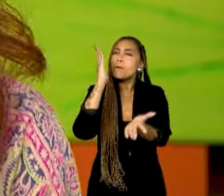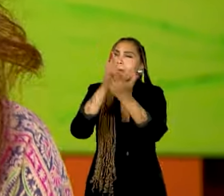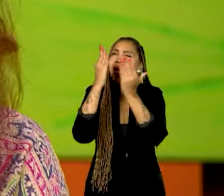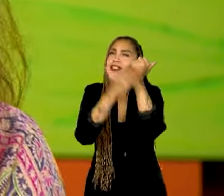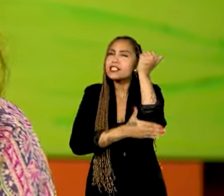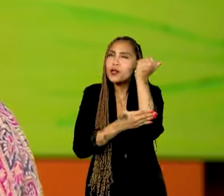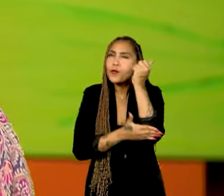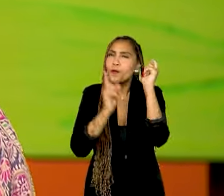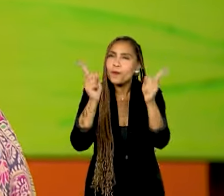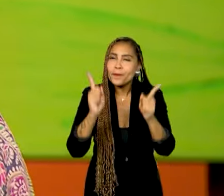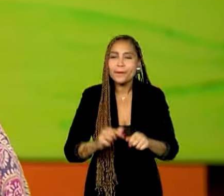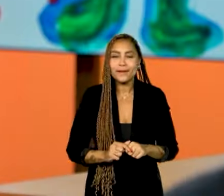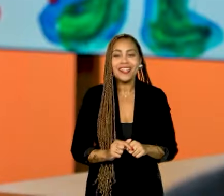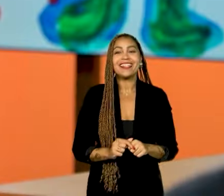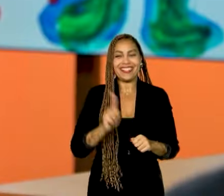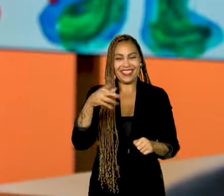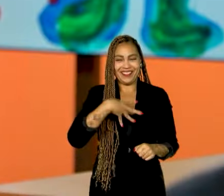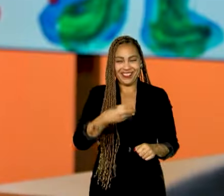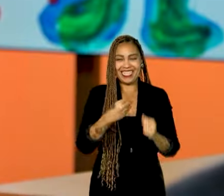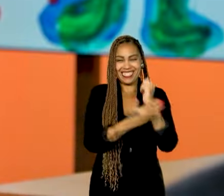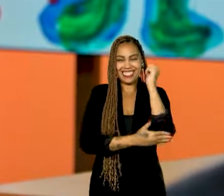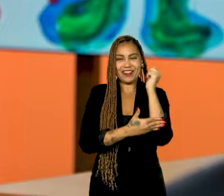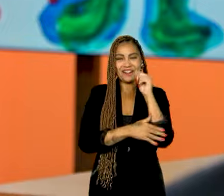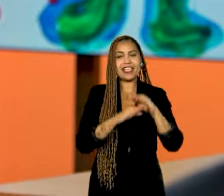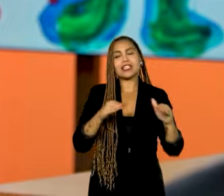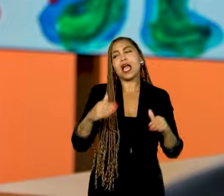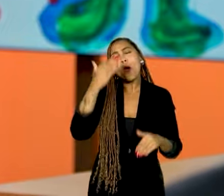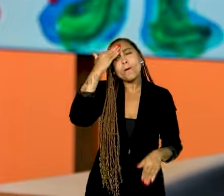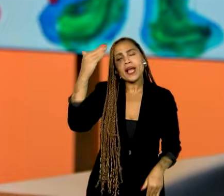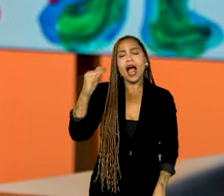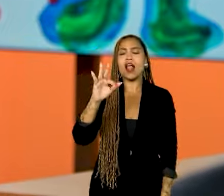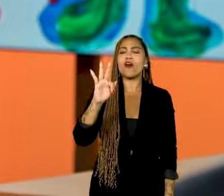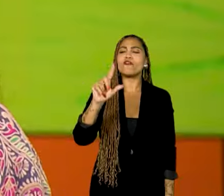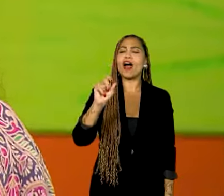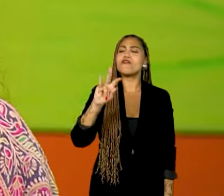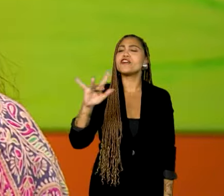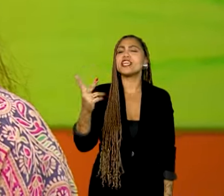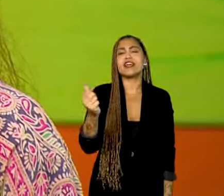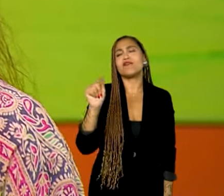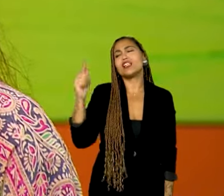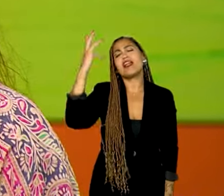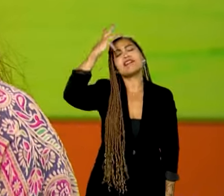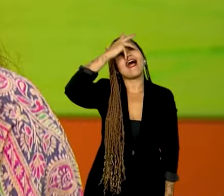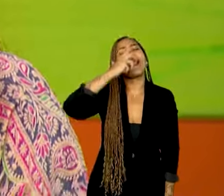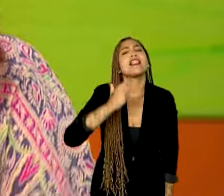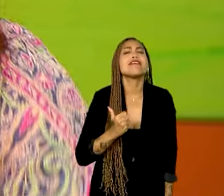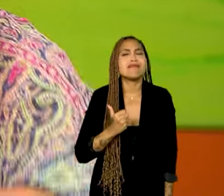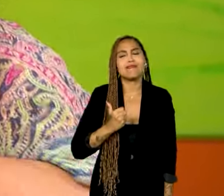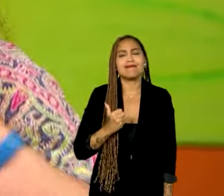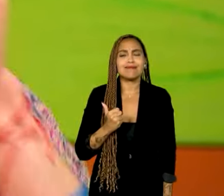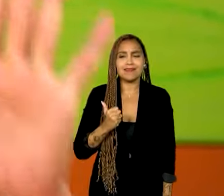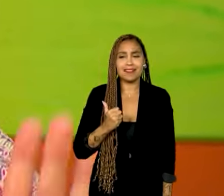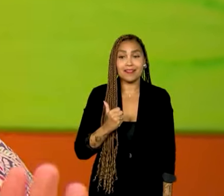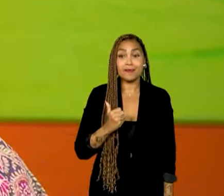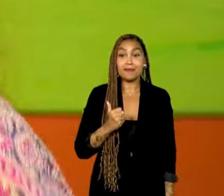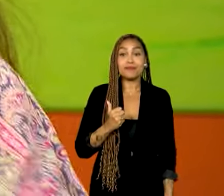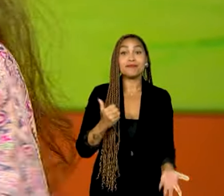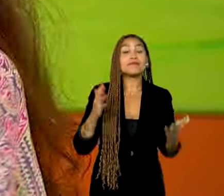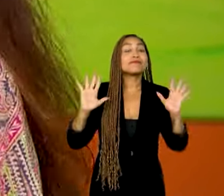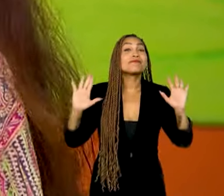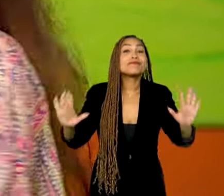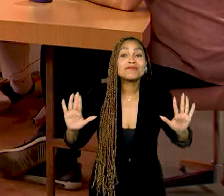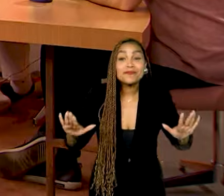ciumento. Ai, meu Deus. Obrigada, Flavinha, sua linda. Você tá linda de morrer, olha, meu amor. Linda de viver. Eu só quero desejar